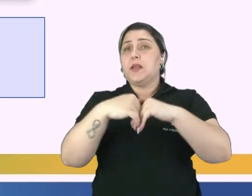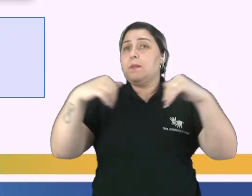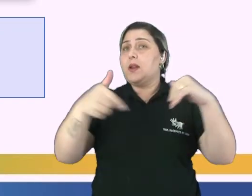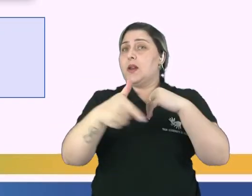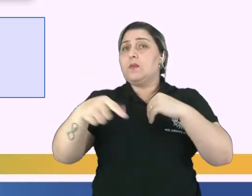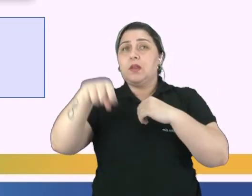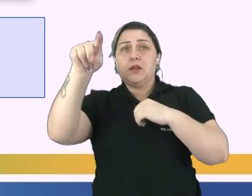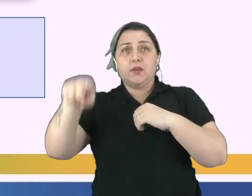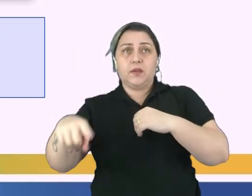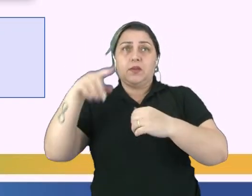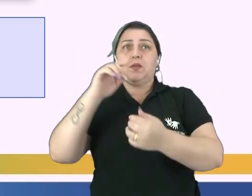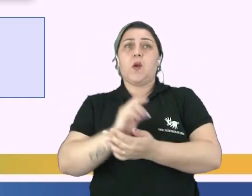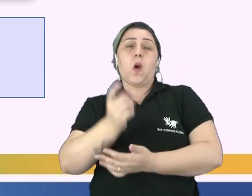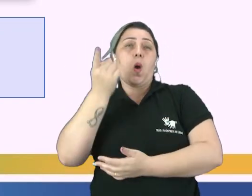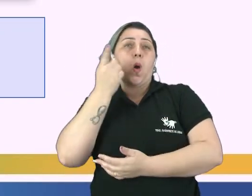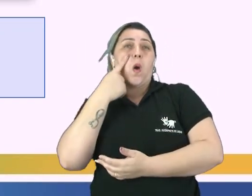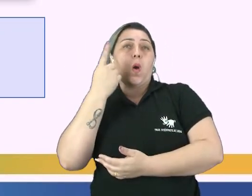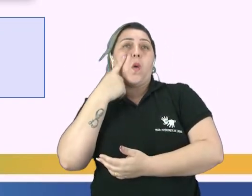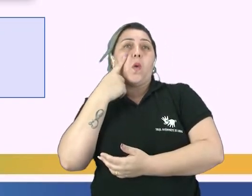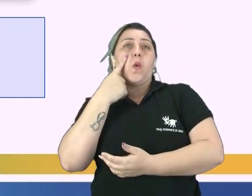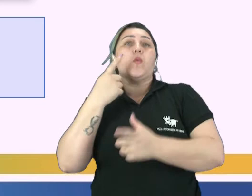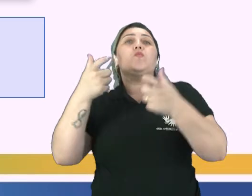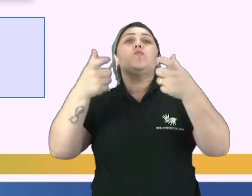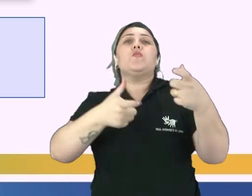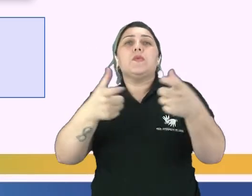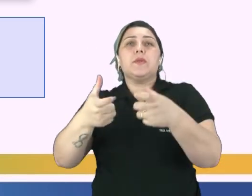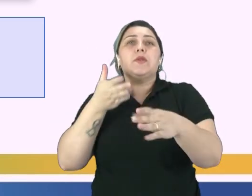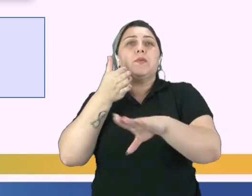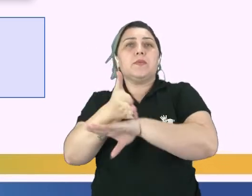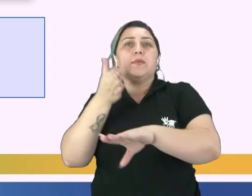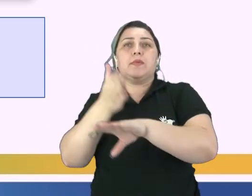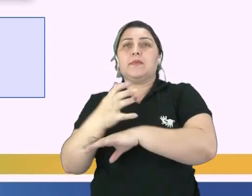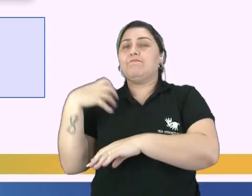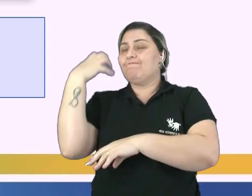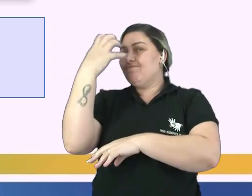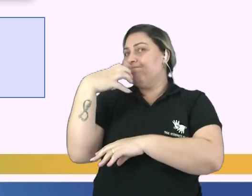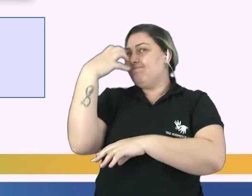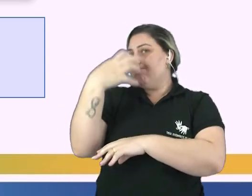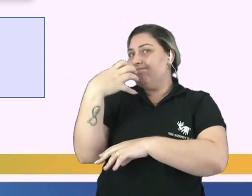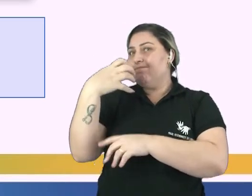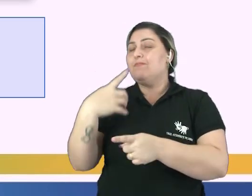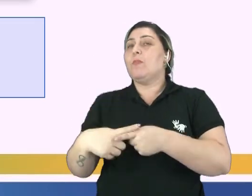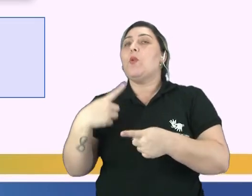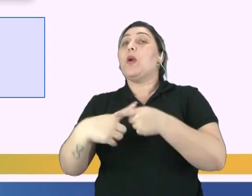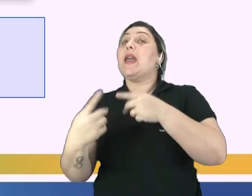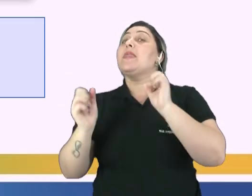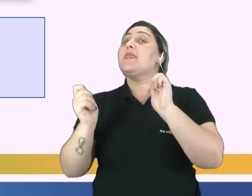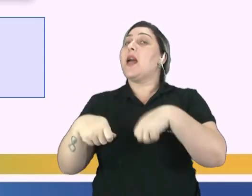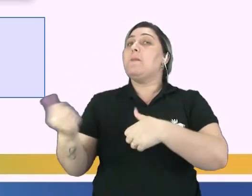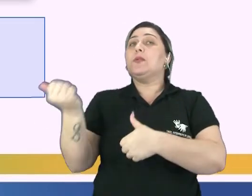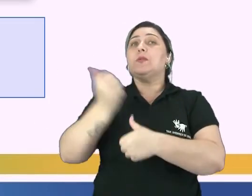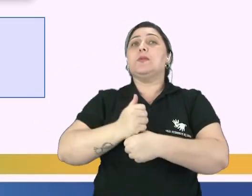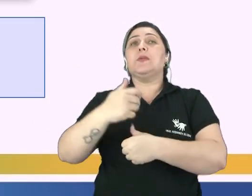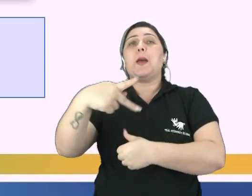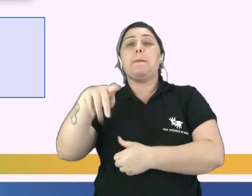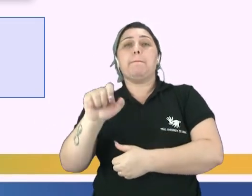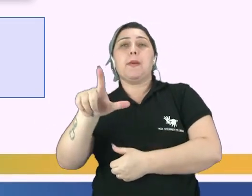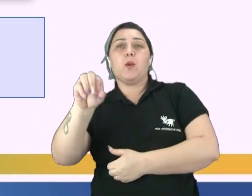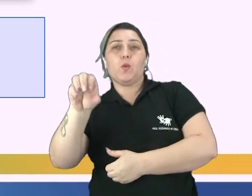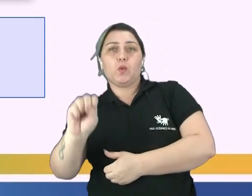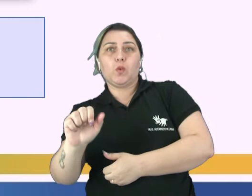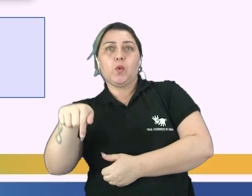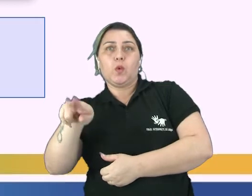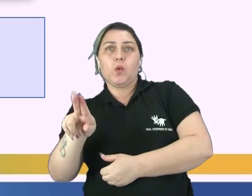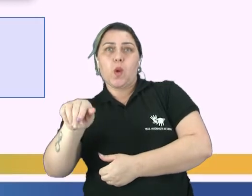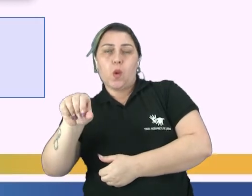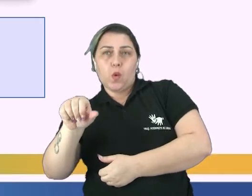acento. Olha outro exemplo, os lugares por que passamos eram encantadores, os lugares pelos quais passamos